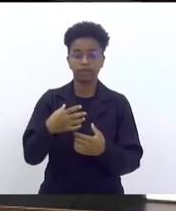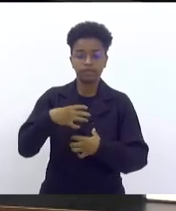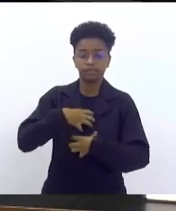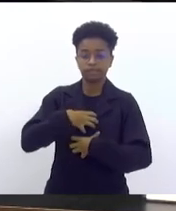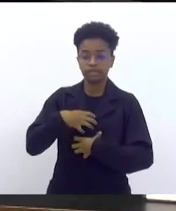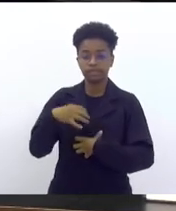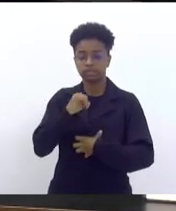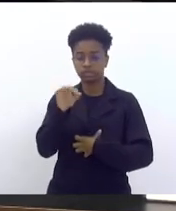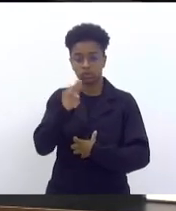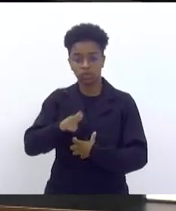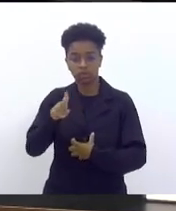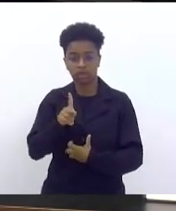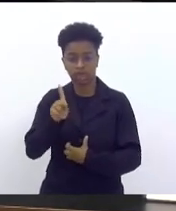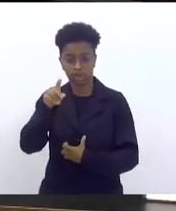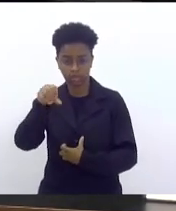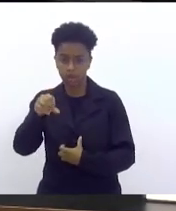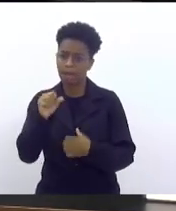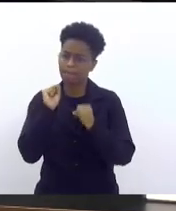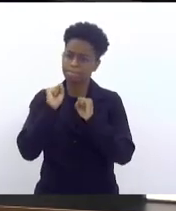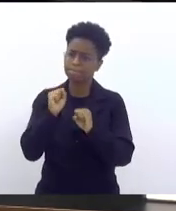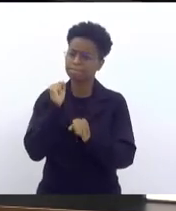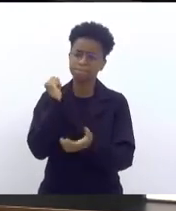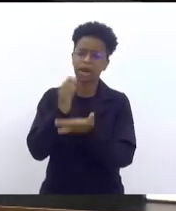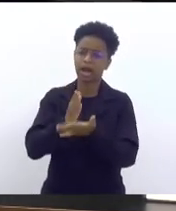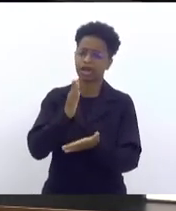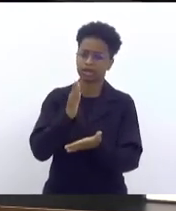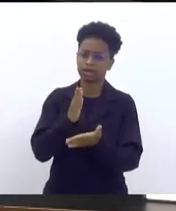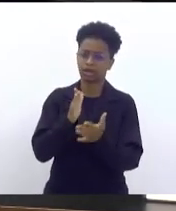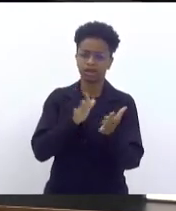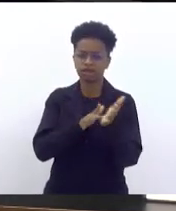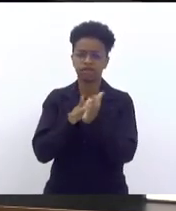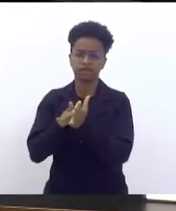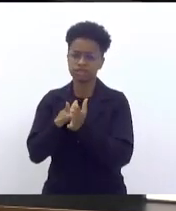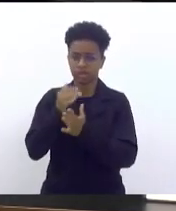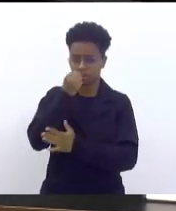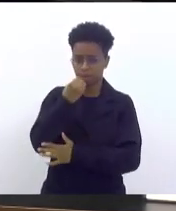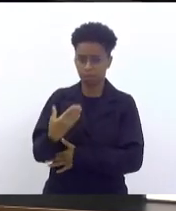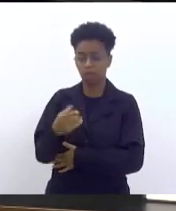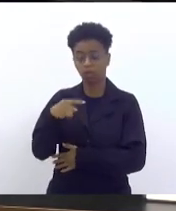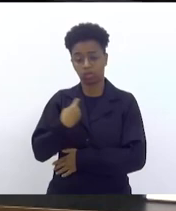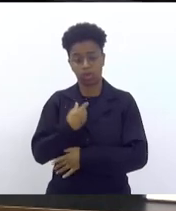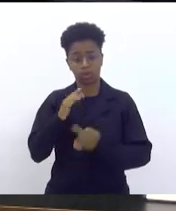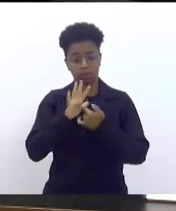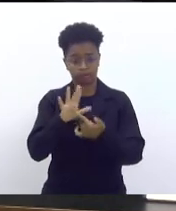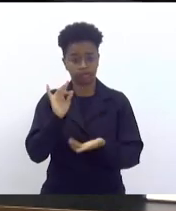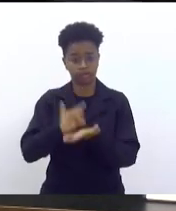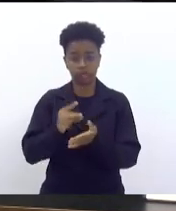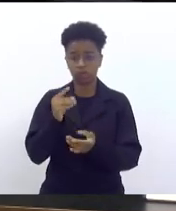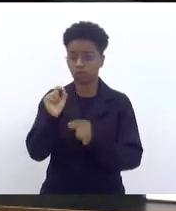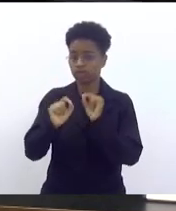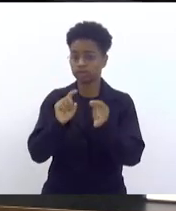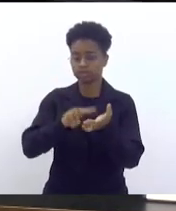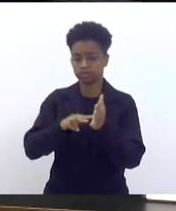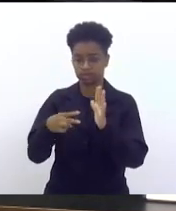K9 para de passar pano nessa brincadeira nós vamos mostrar exatamente o que significa